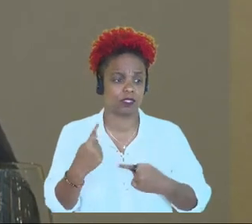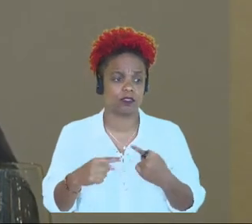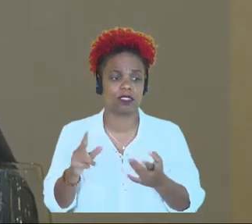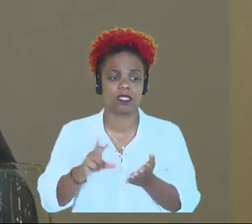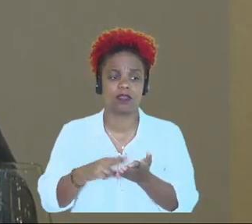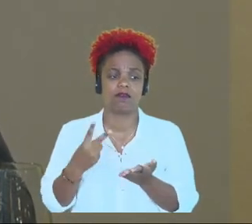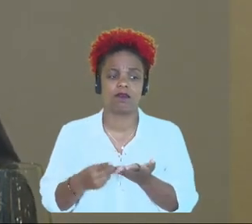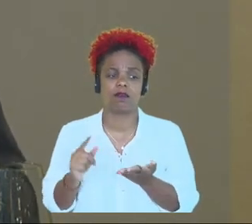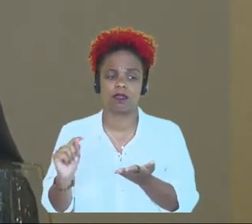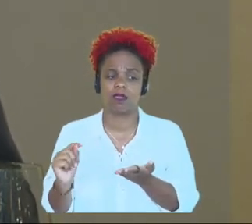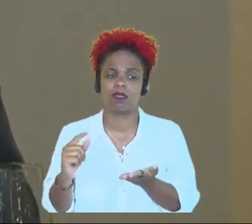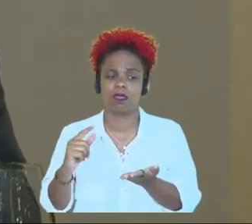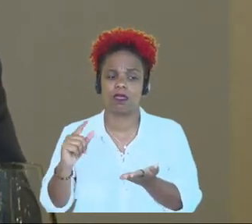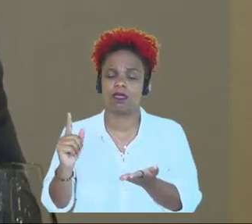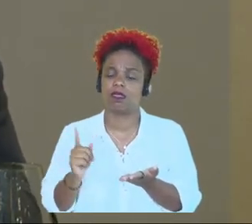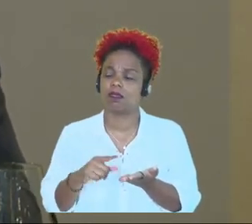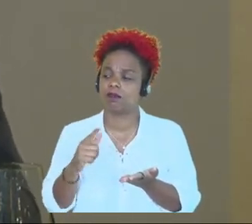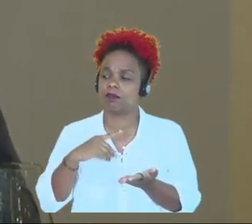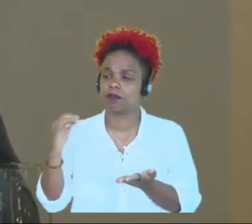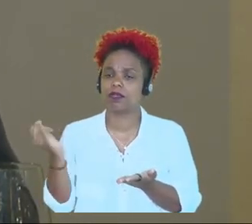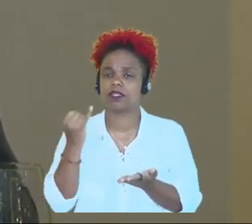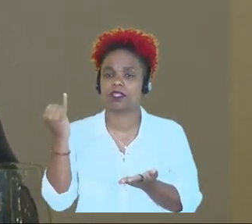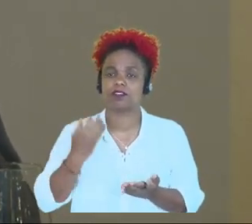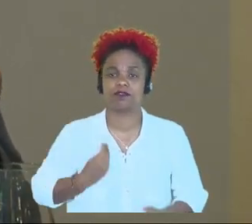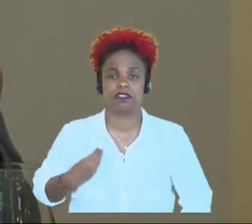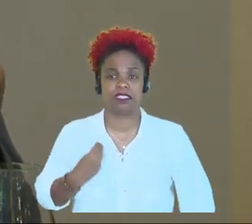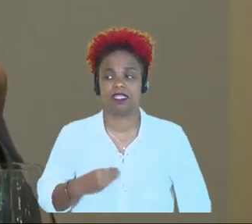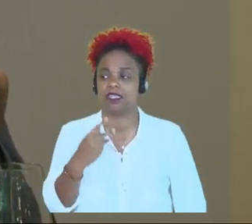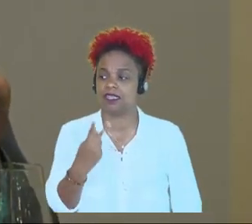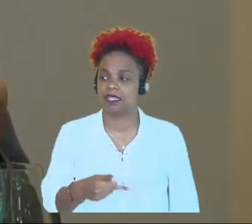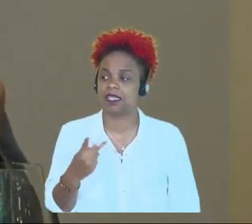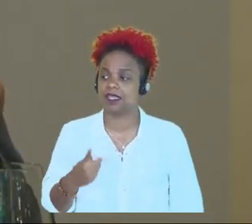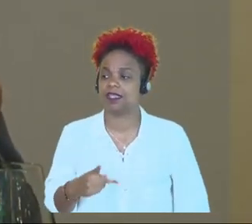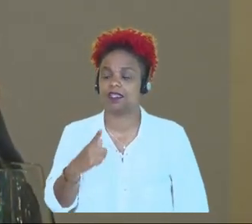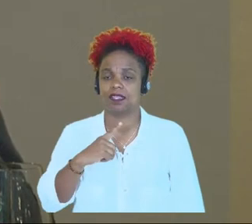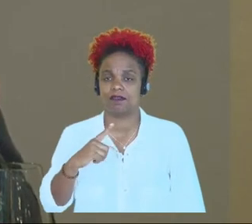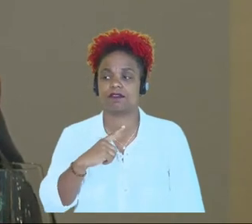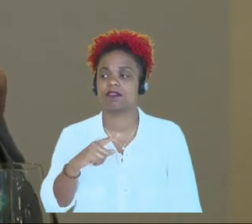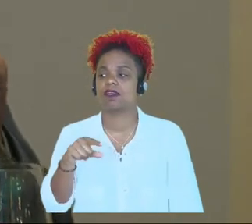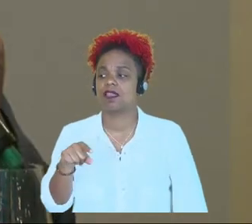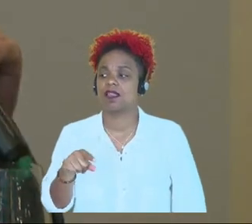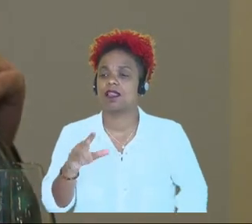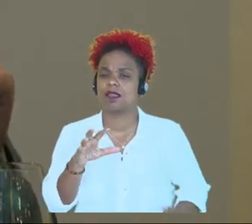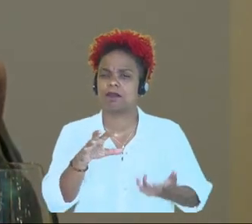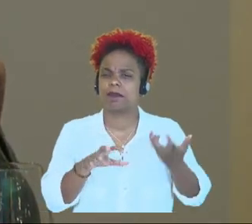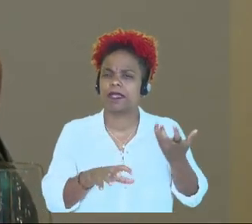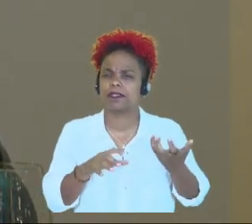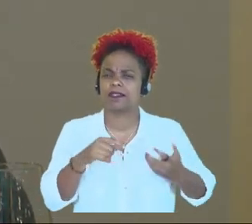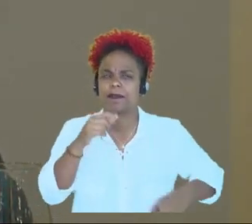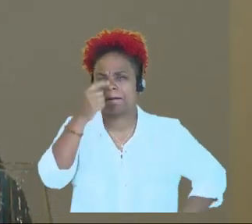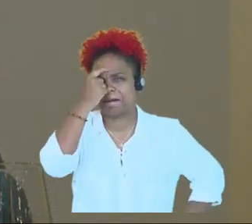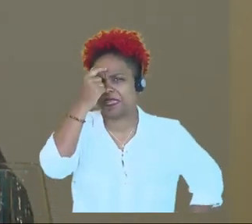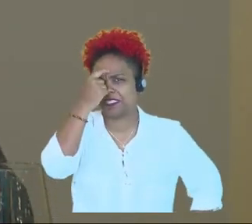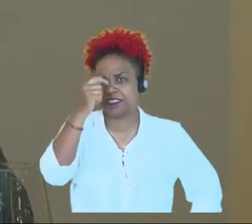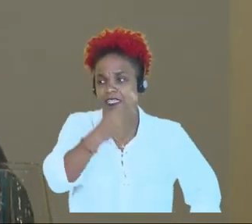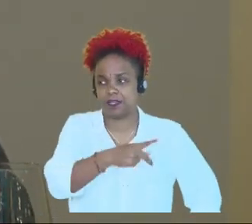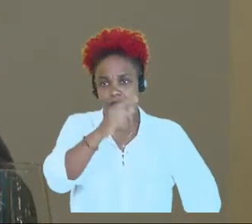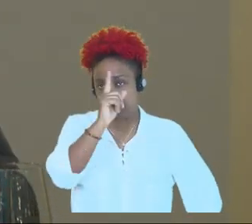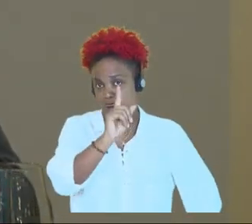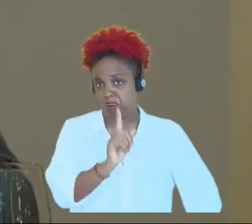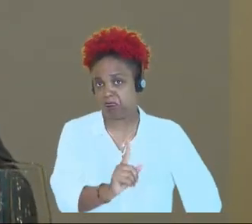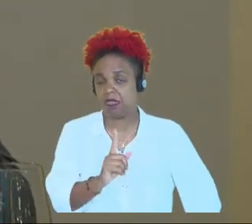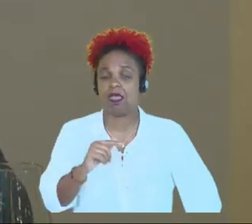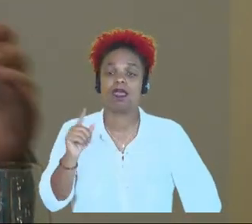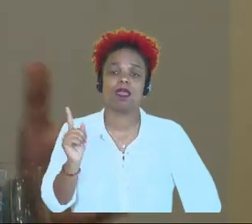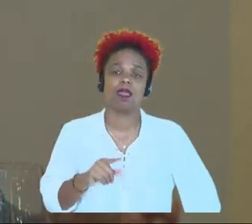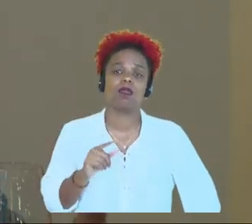Bolsonaro revela um dilema muito crucial que ele está vivendo lá no Palácio do Alvorada. Sabe-se lá o que ele está pensando. Mas o dilema é o